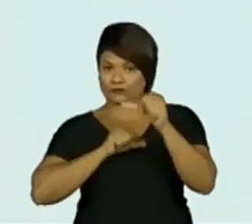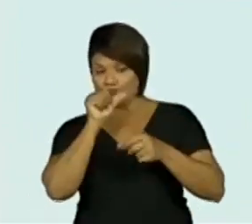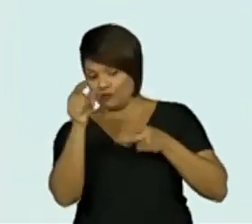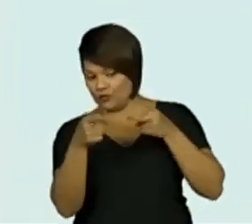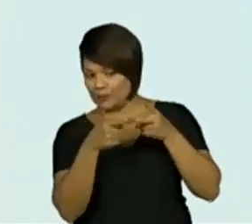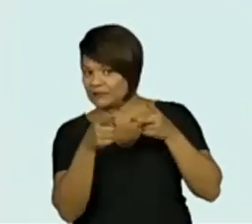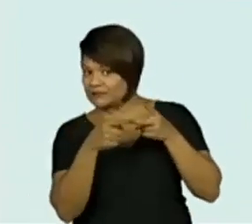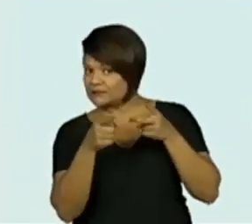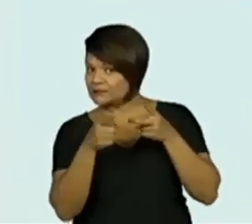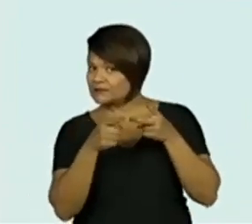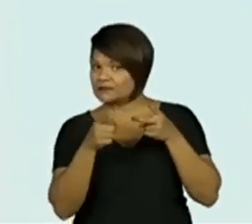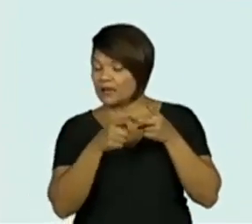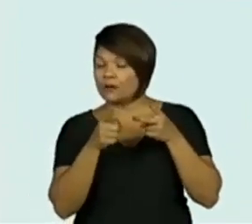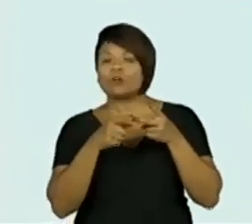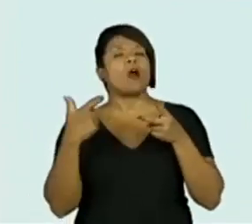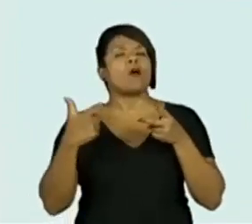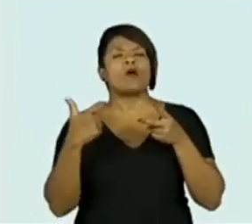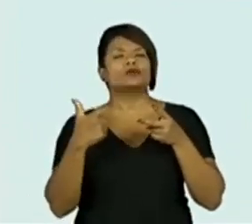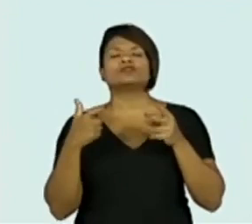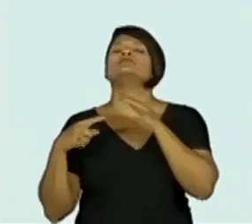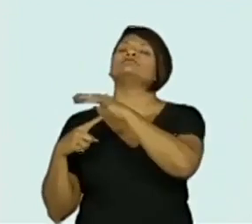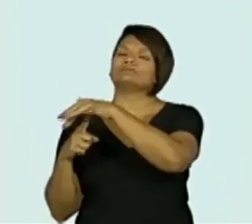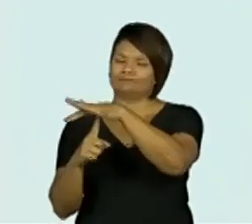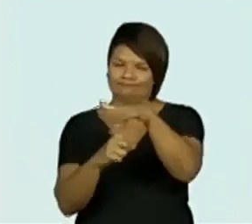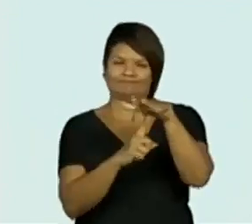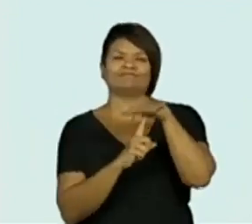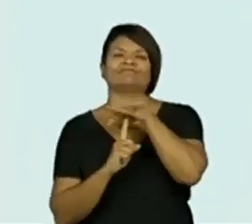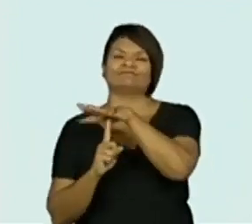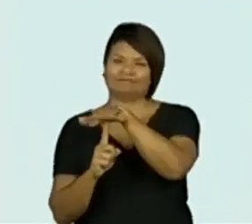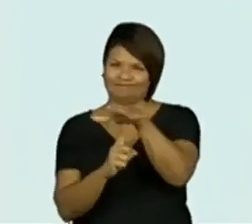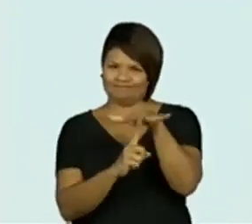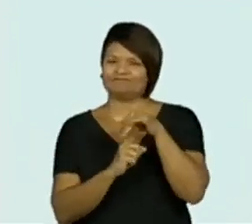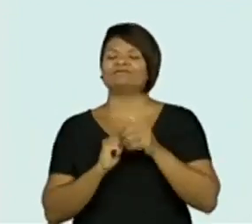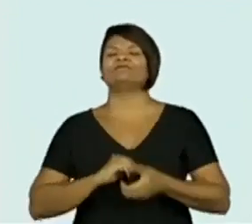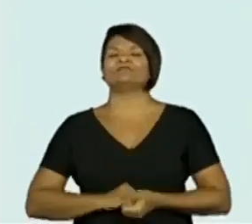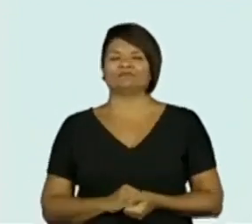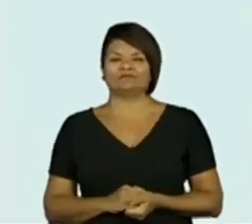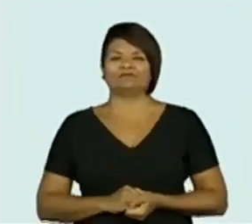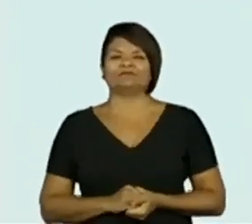transformações na natureza.